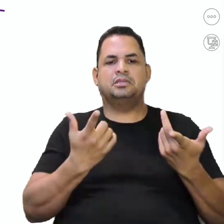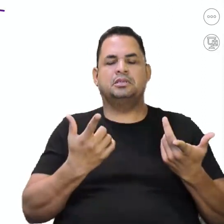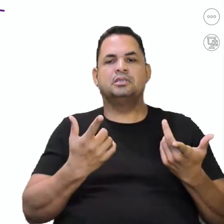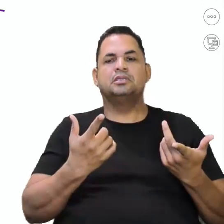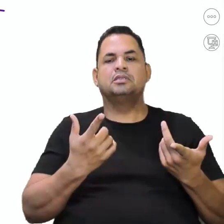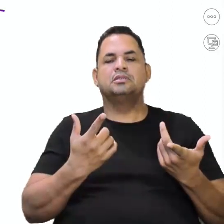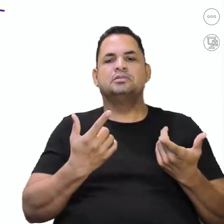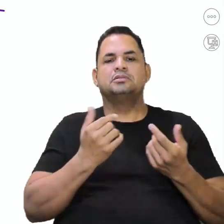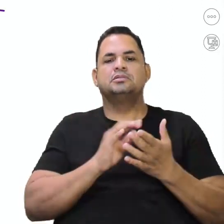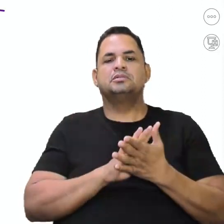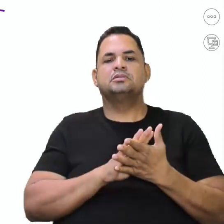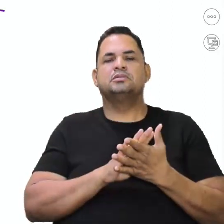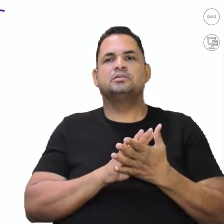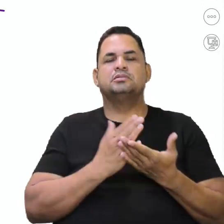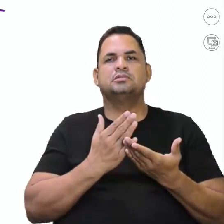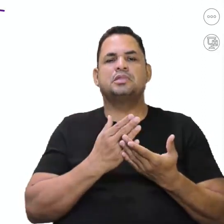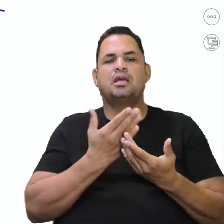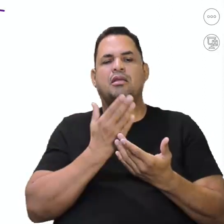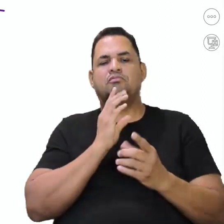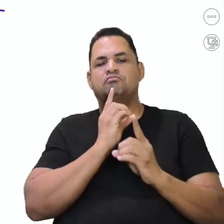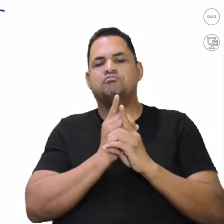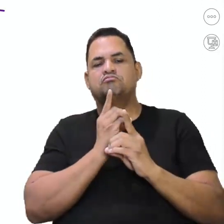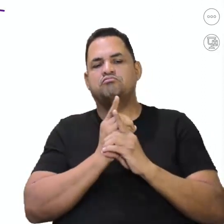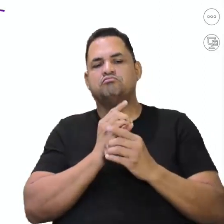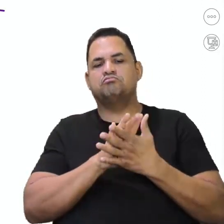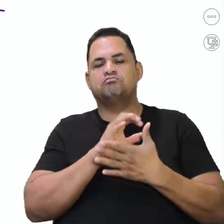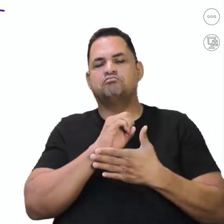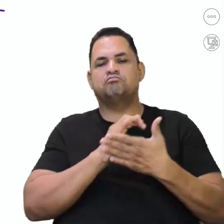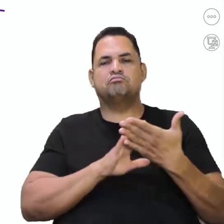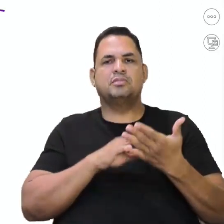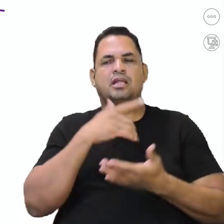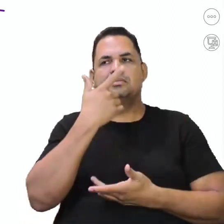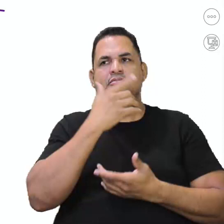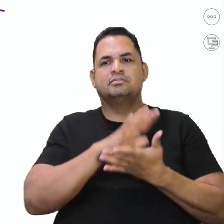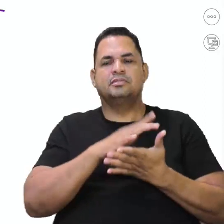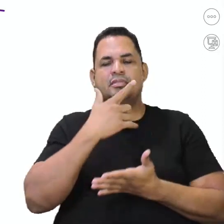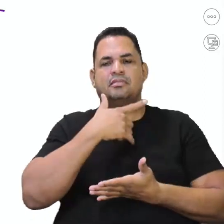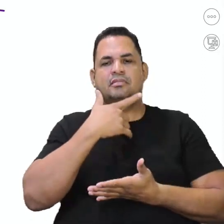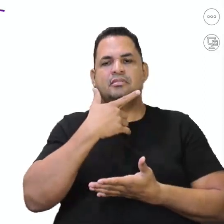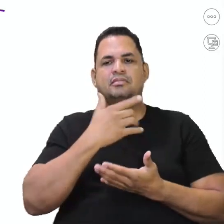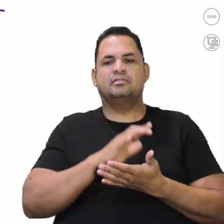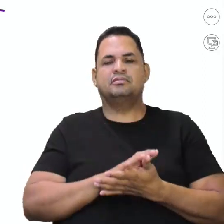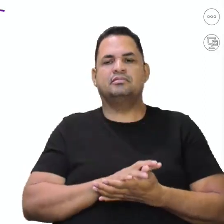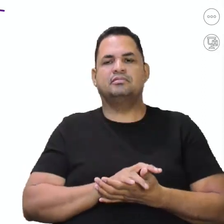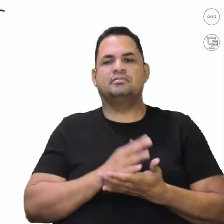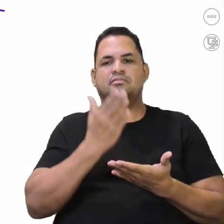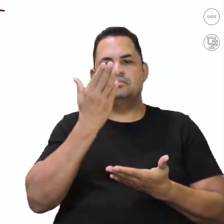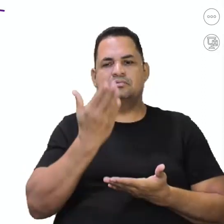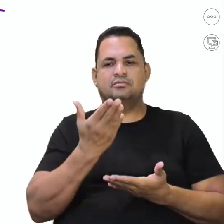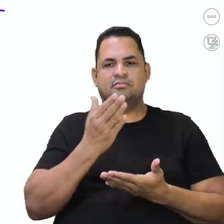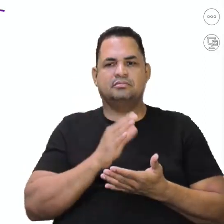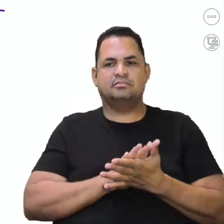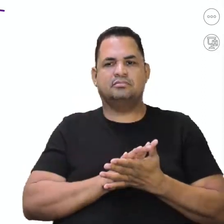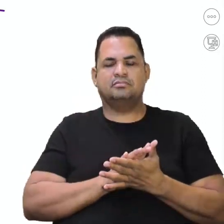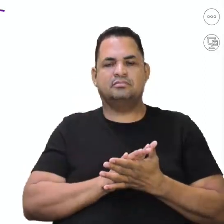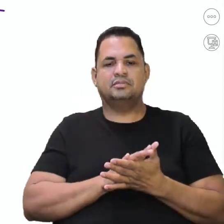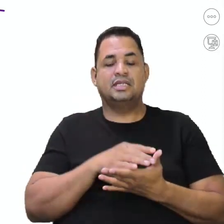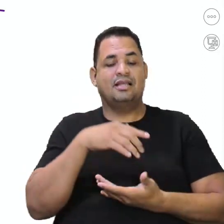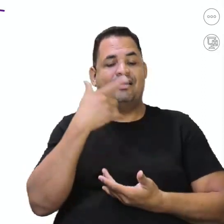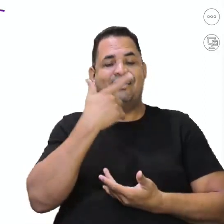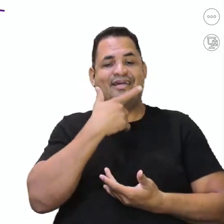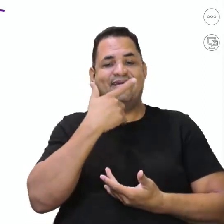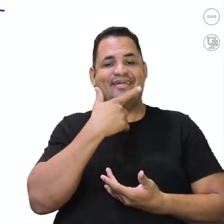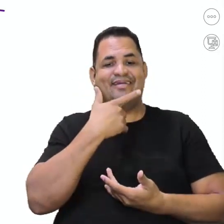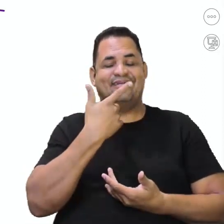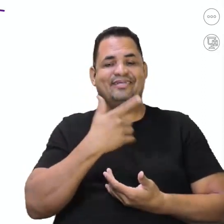comic strips, você encontra a questão mesmo de ser algo hilário, engraçado. E aqui, por mais que você não role de rir,